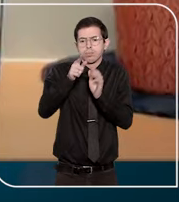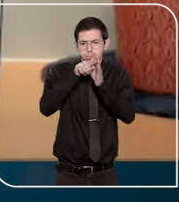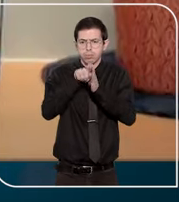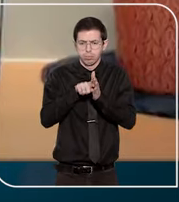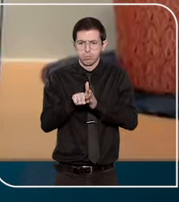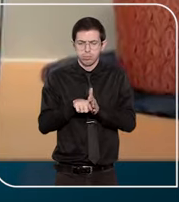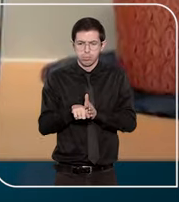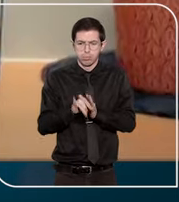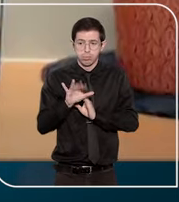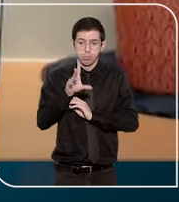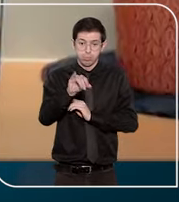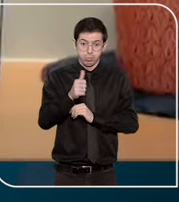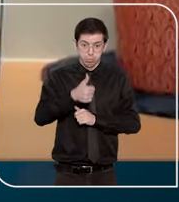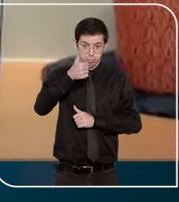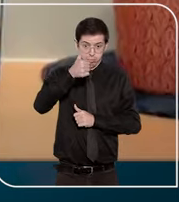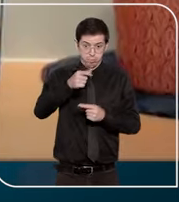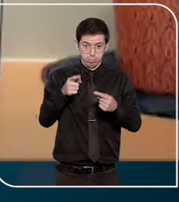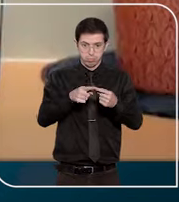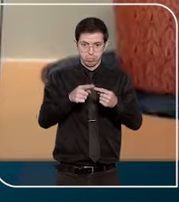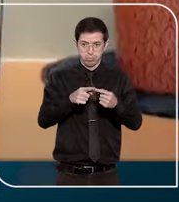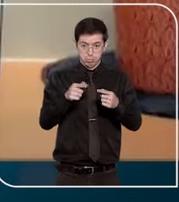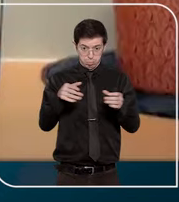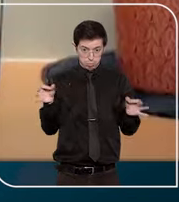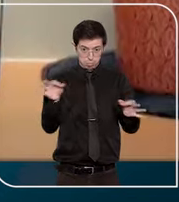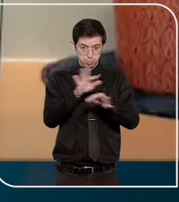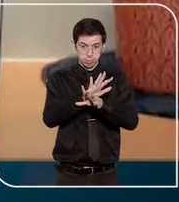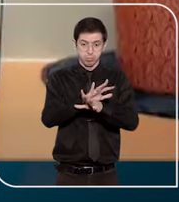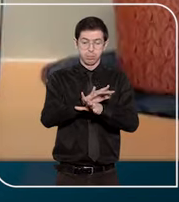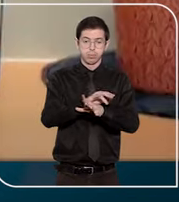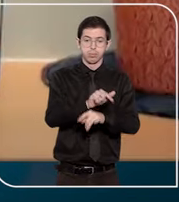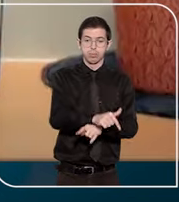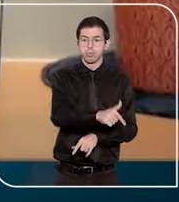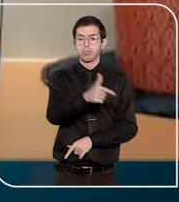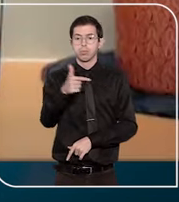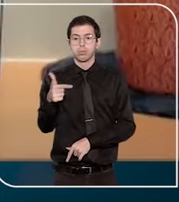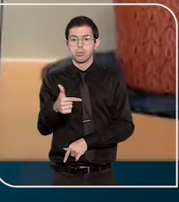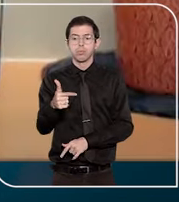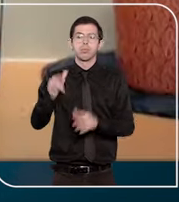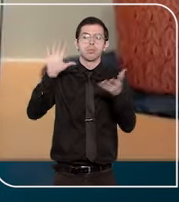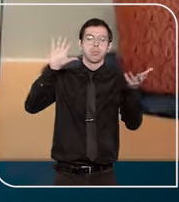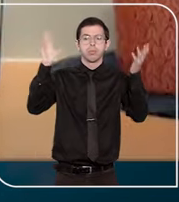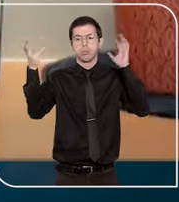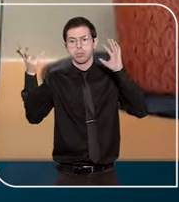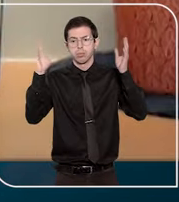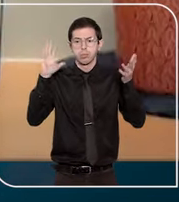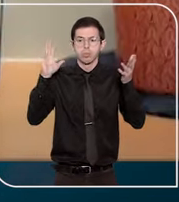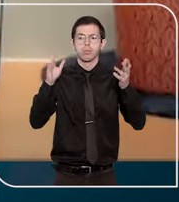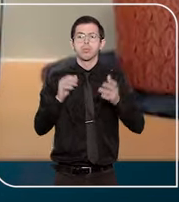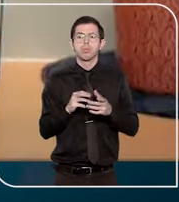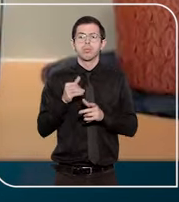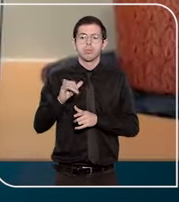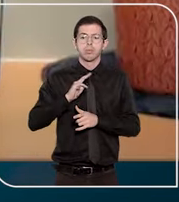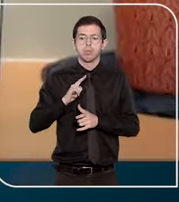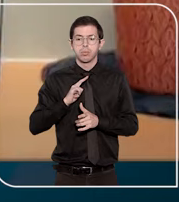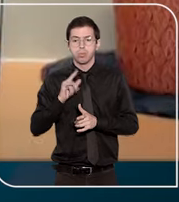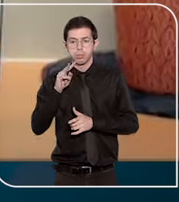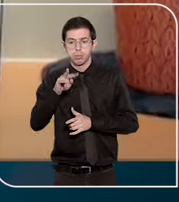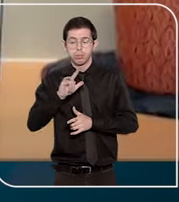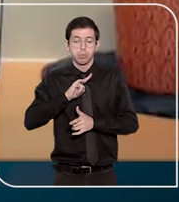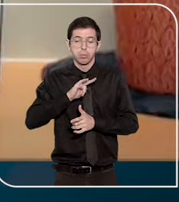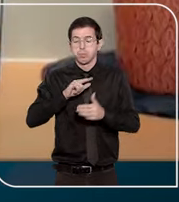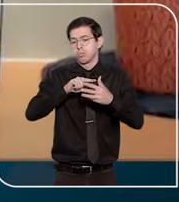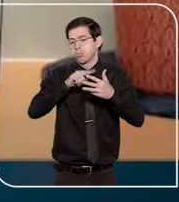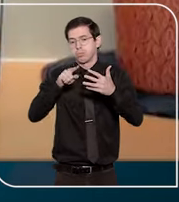Vai tudo nessa primeira etapa. Superado, vamos entrar nos óbices de tempestividade, de deserção, exaurimento de